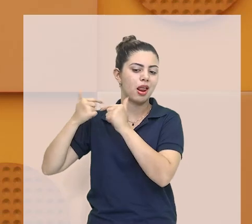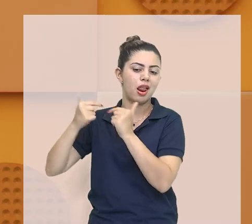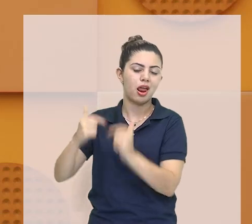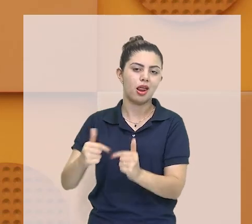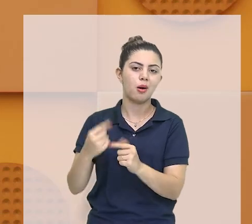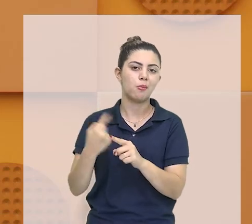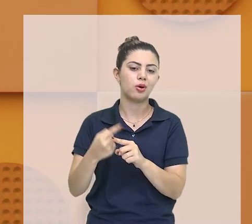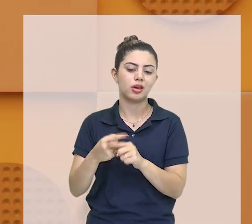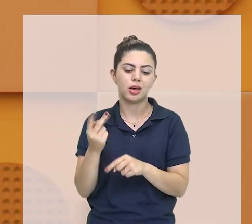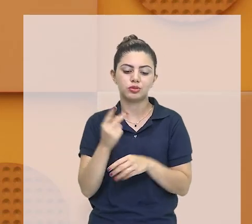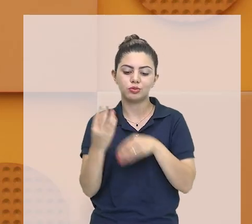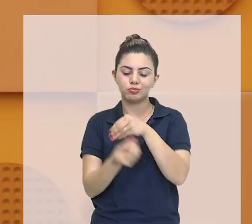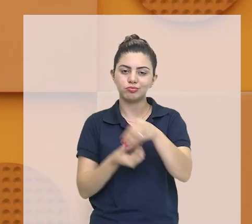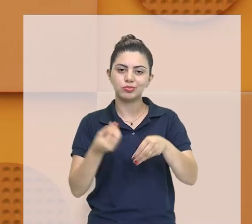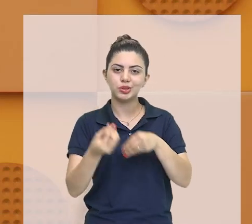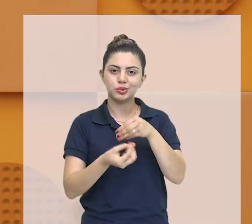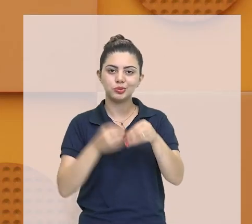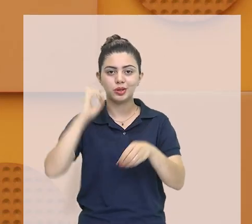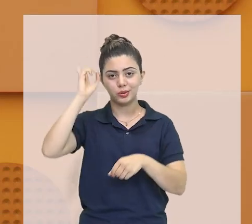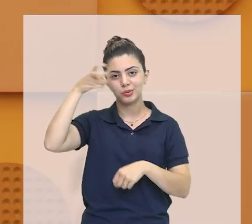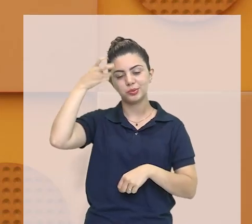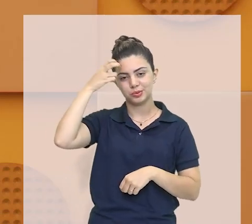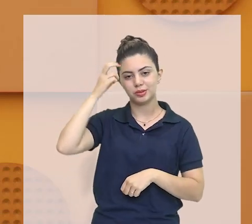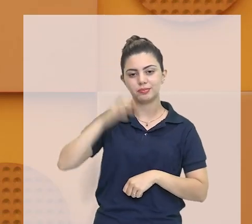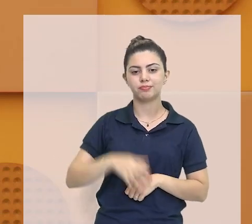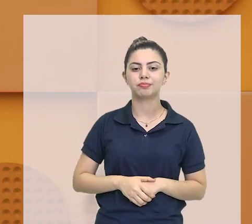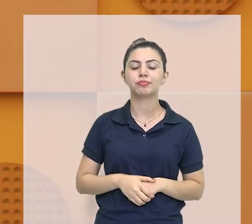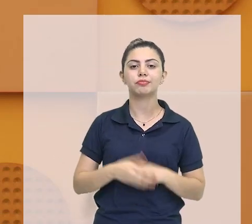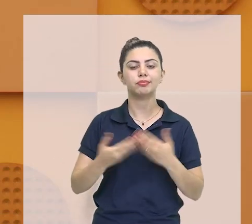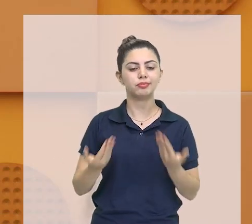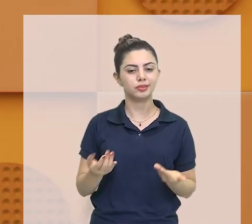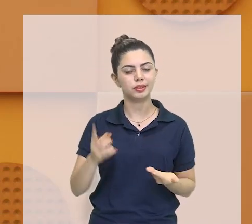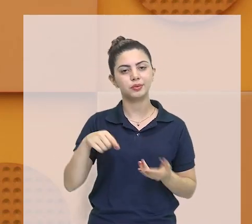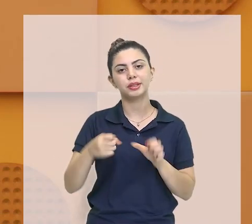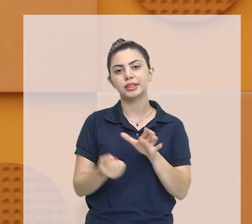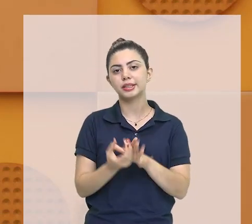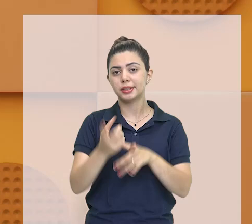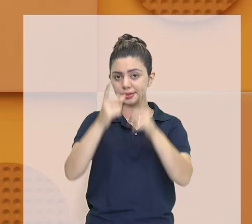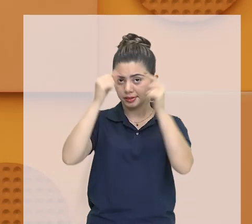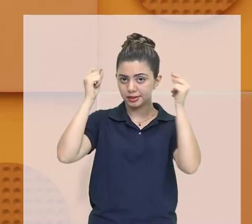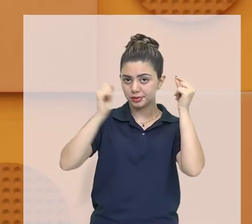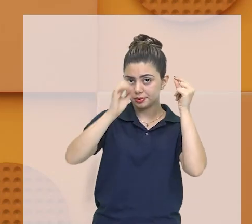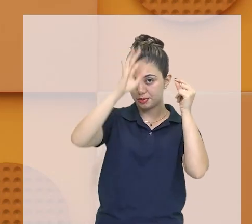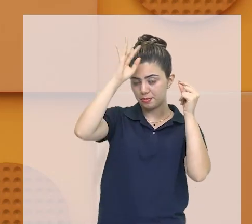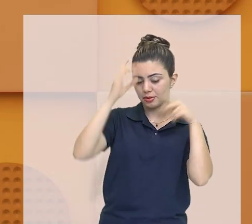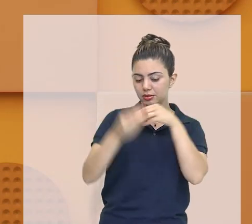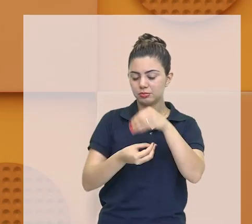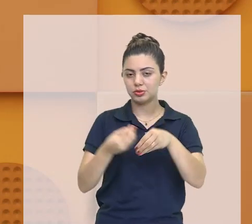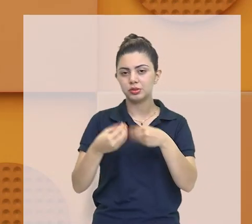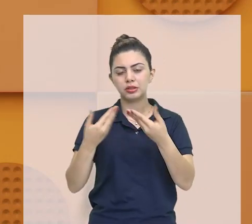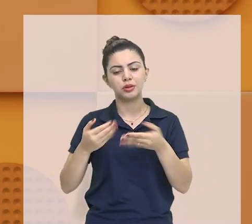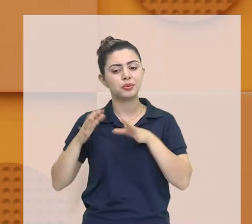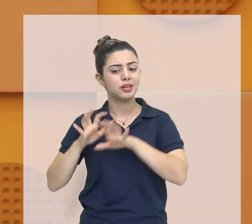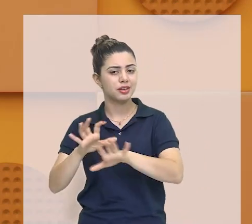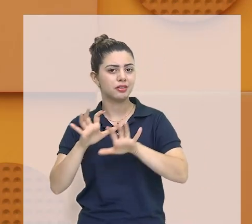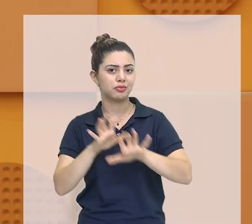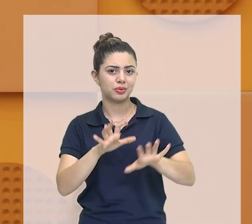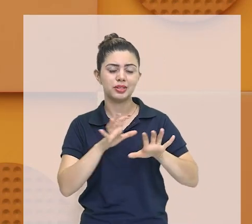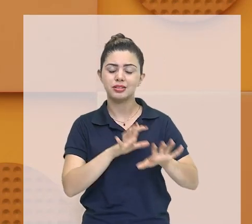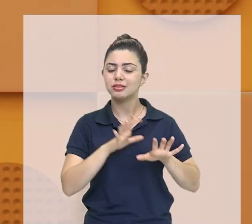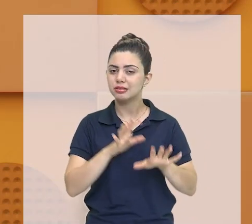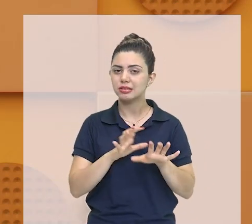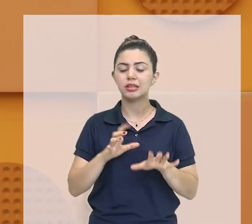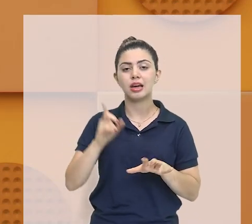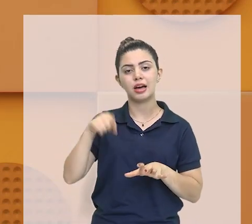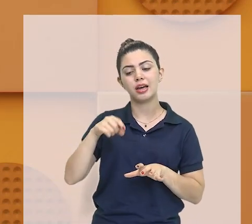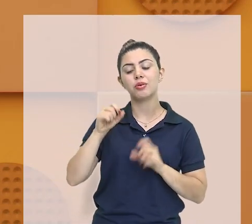junção dessas duas culturas, da grega e da romana, por isso cultura greco-romana, e ela influencia, então, fortemente, não é mesmo,